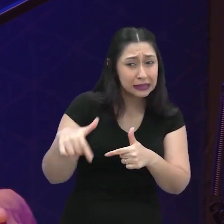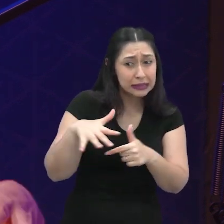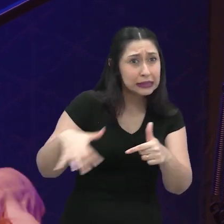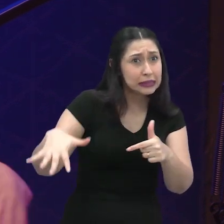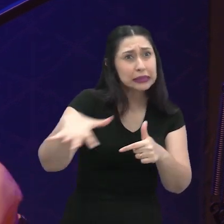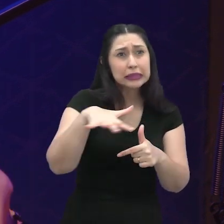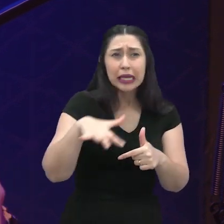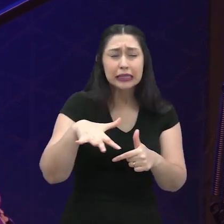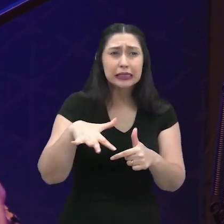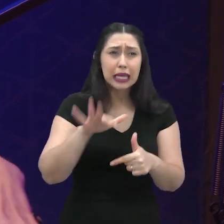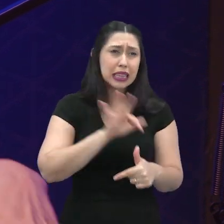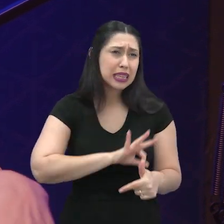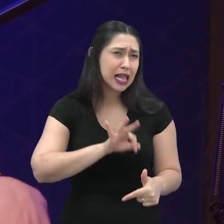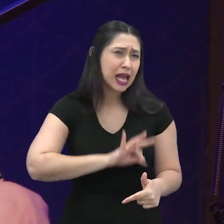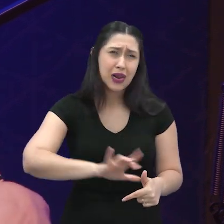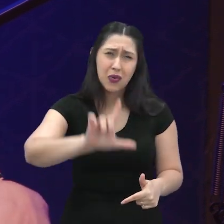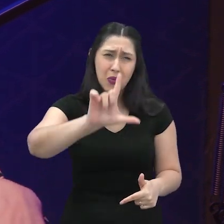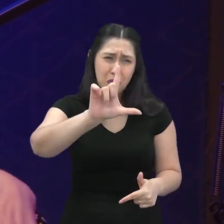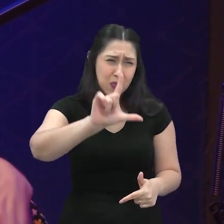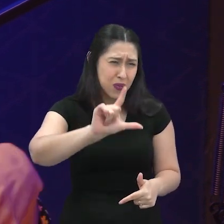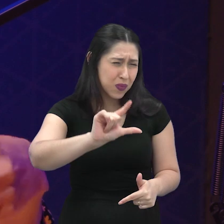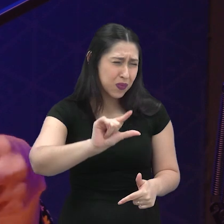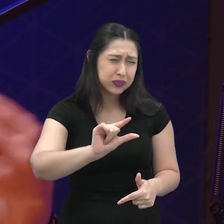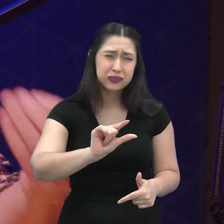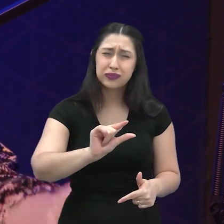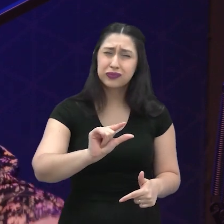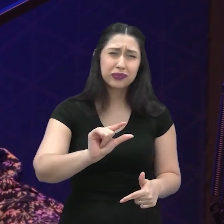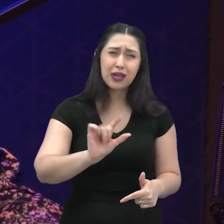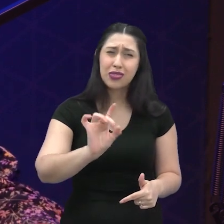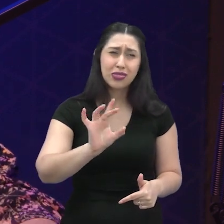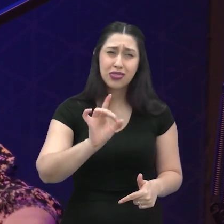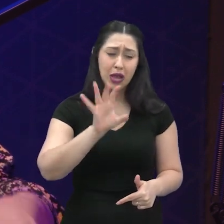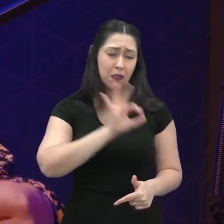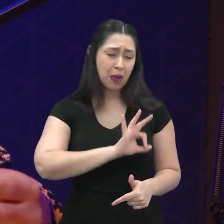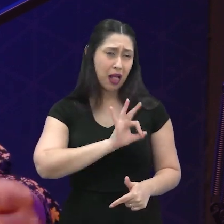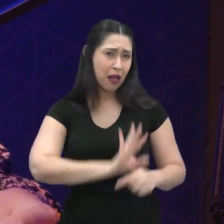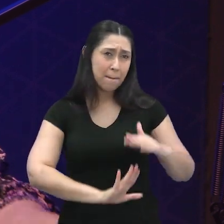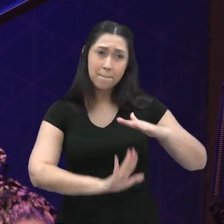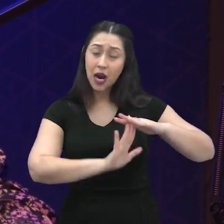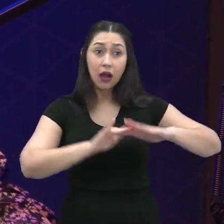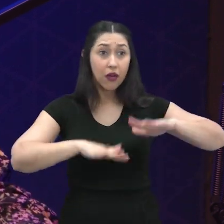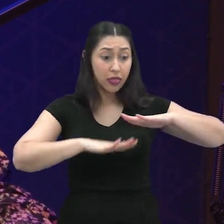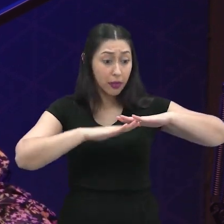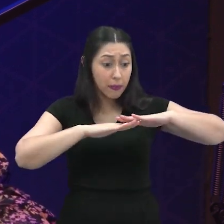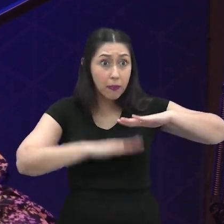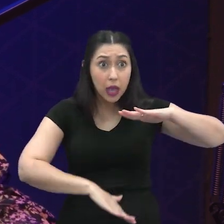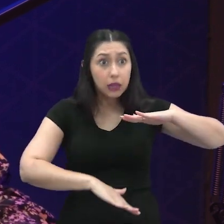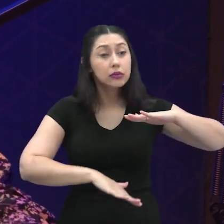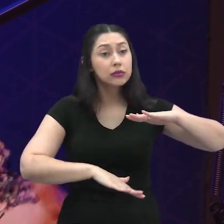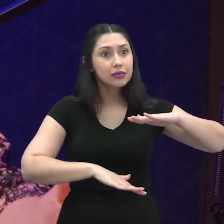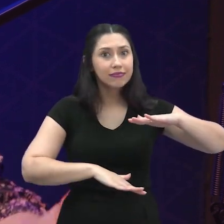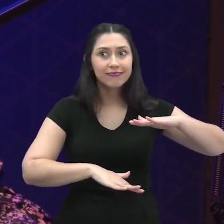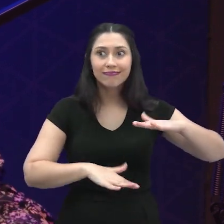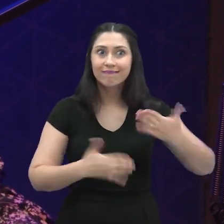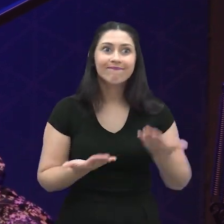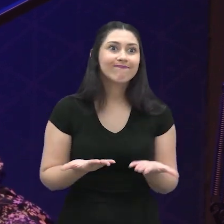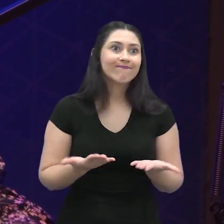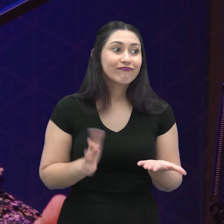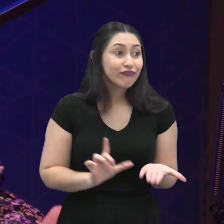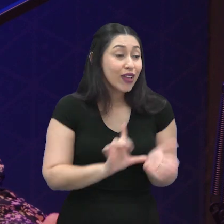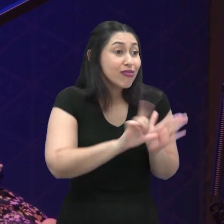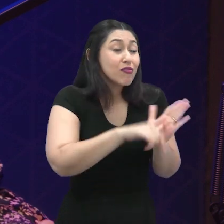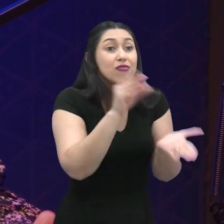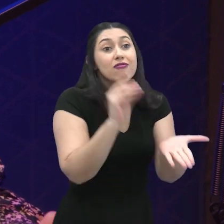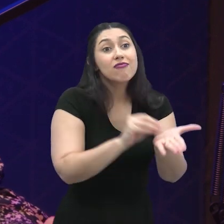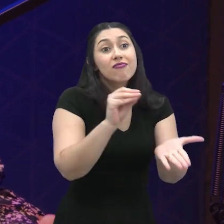muitos trabalhos que são tidos como subempregos, né, que não pagam ou pagam um salário mínimo, às vezes pagam menos do que isso, não são suficientes, né, para